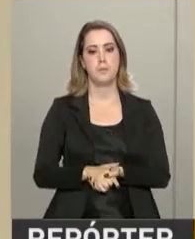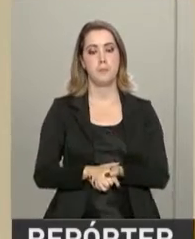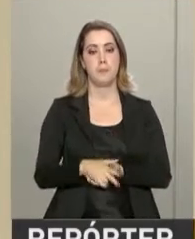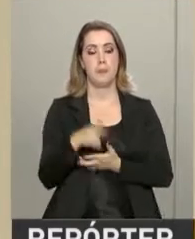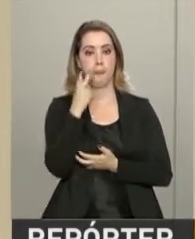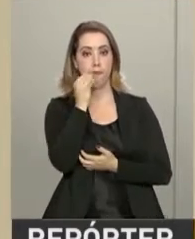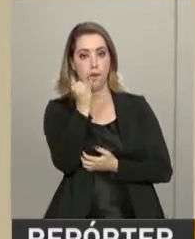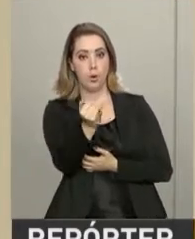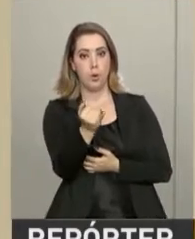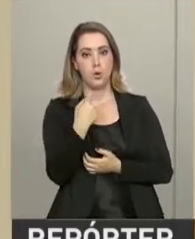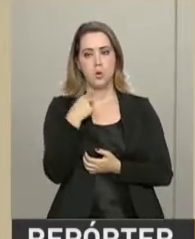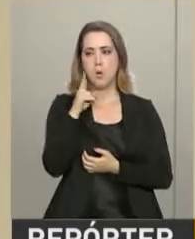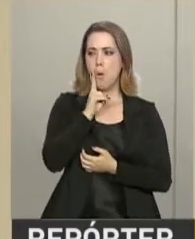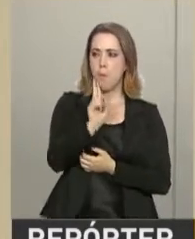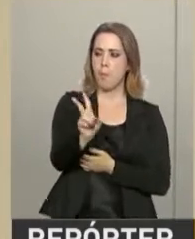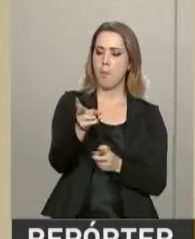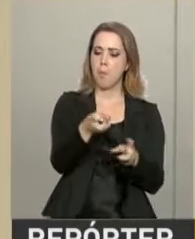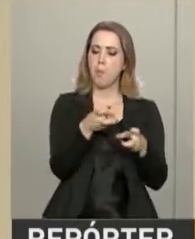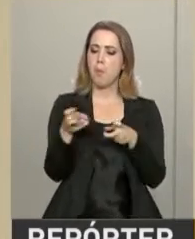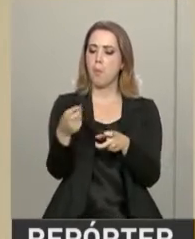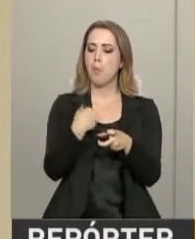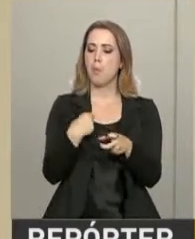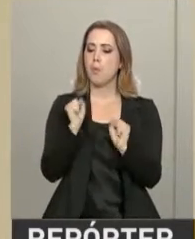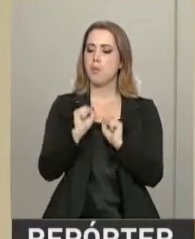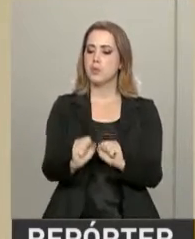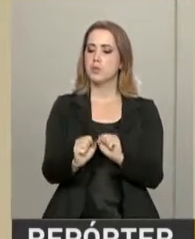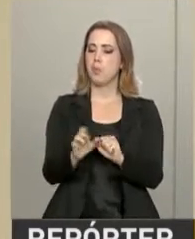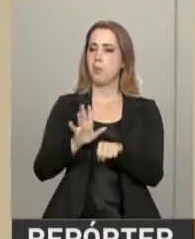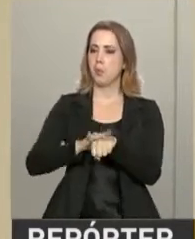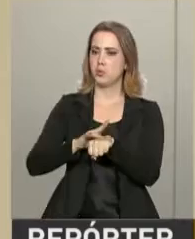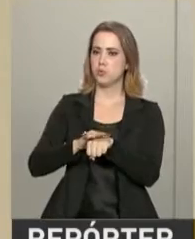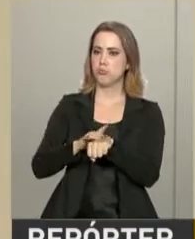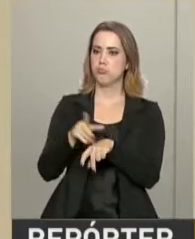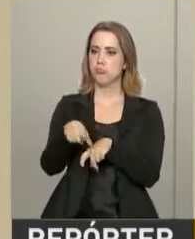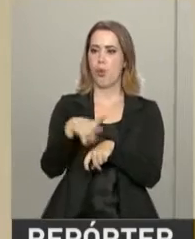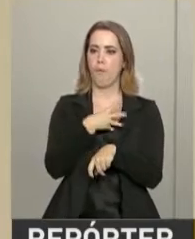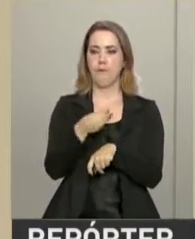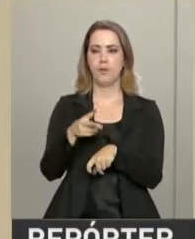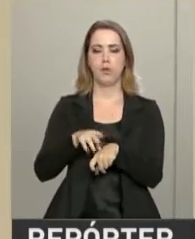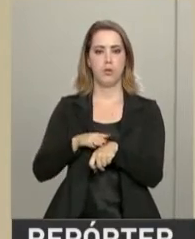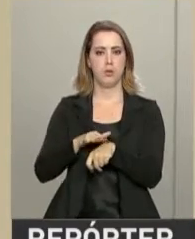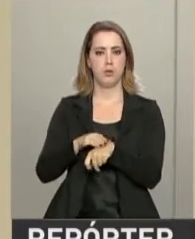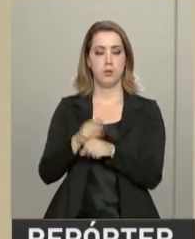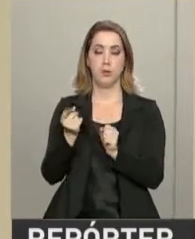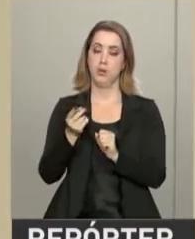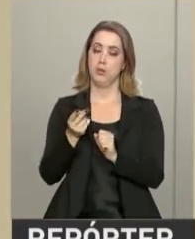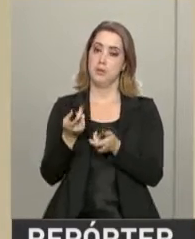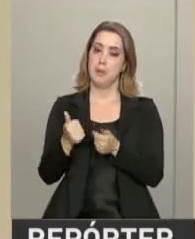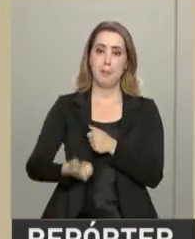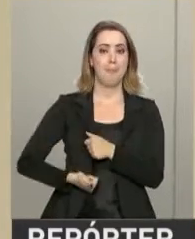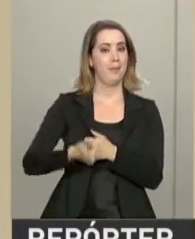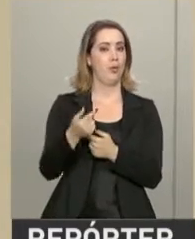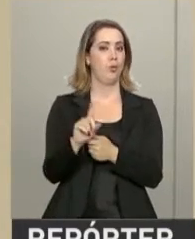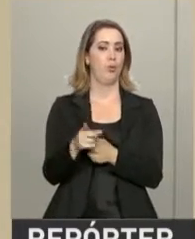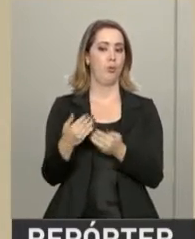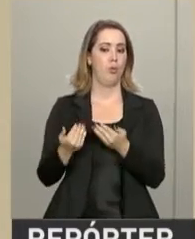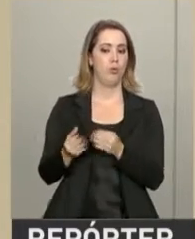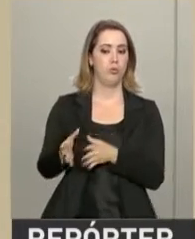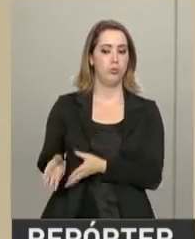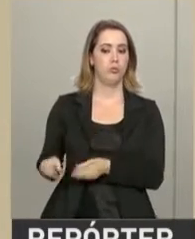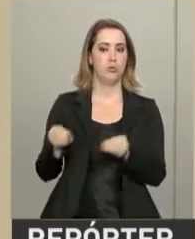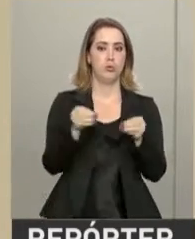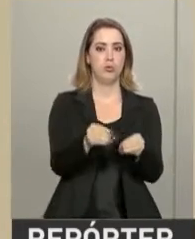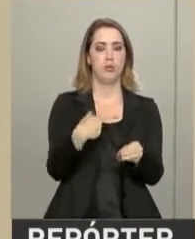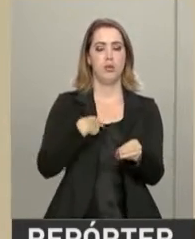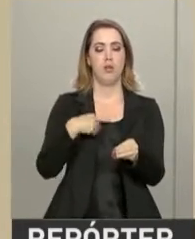crianças estão com manifestações clínicas sugestivos de doença é não é conveniente que a criança vá à creche por